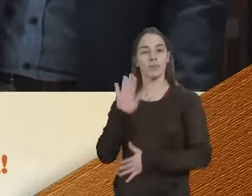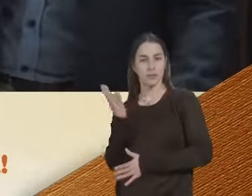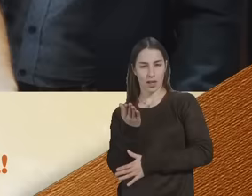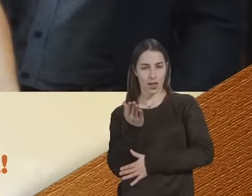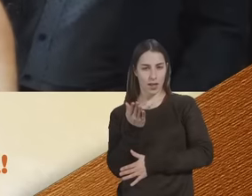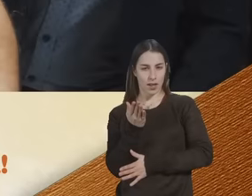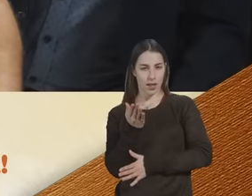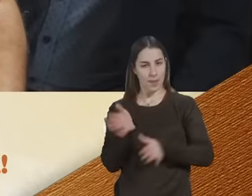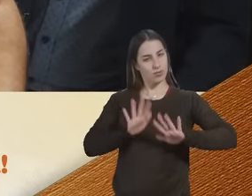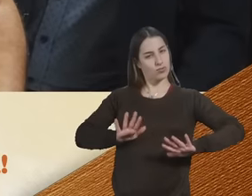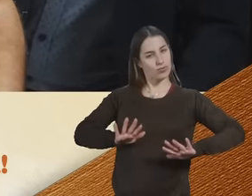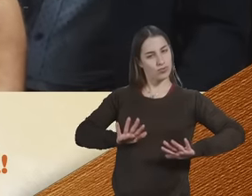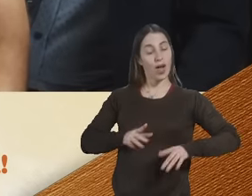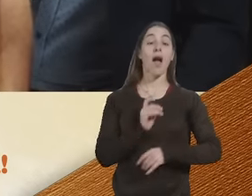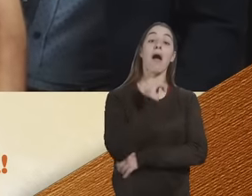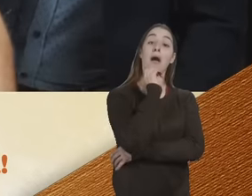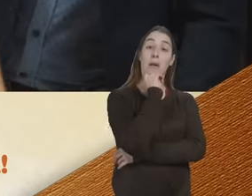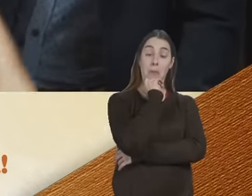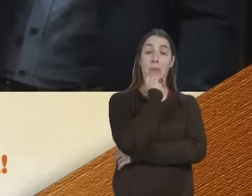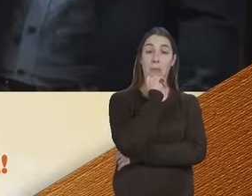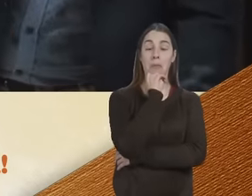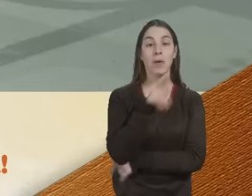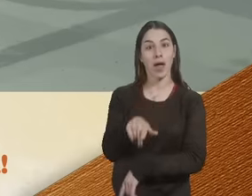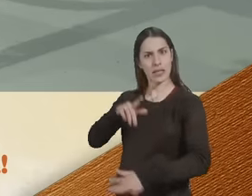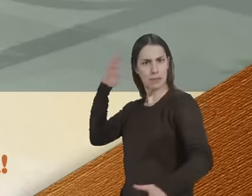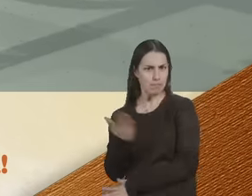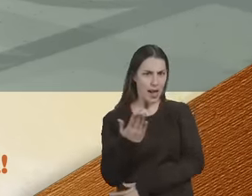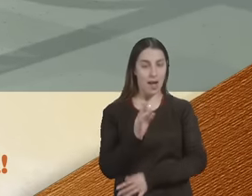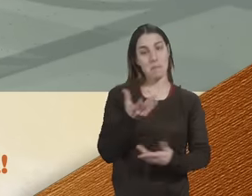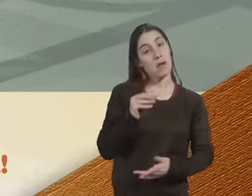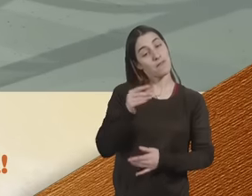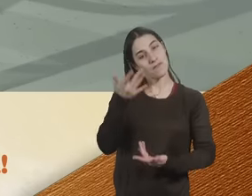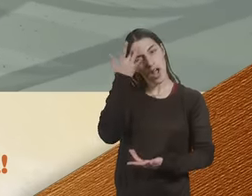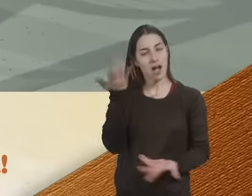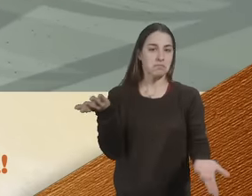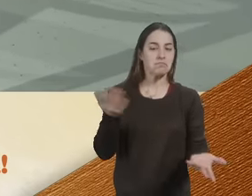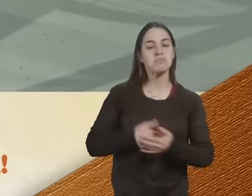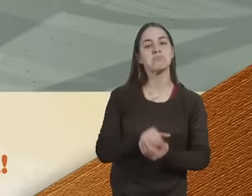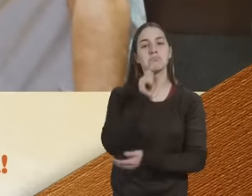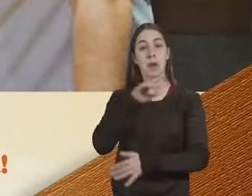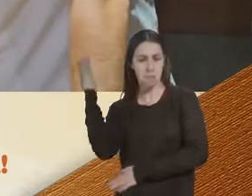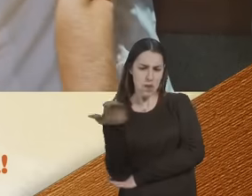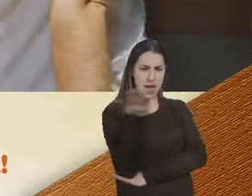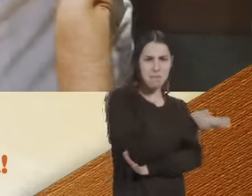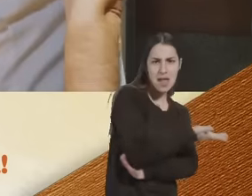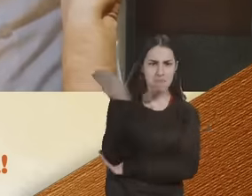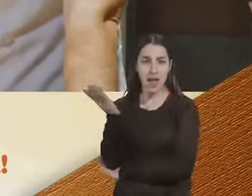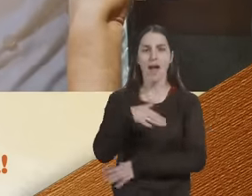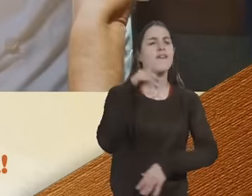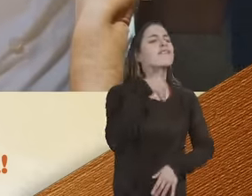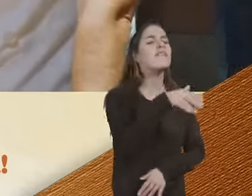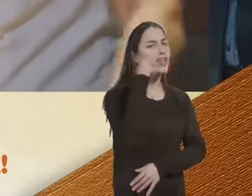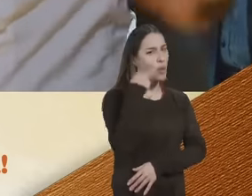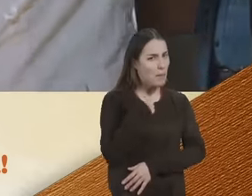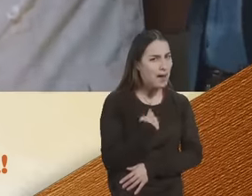Hã? Patá! Opa, que bonito. É assim, patá! Patá! Não, chefe, veja se eu estou a fazer bem. Veja se eu faço...